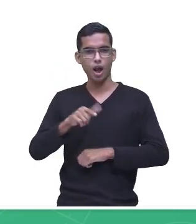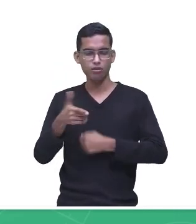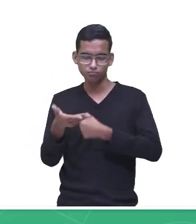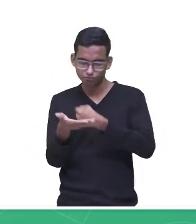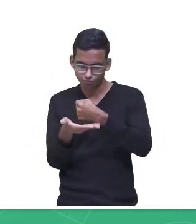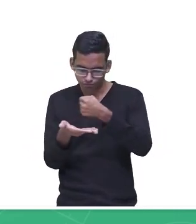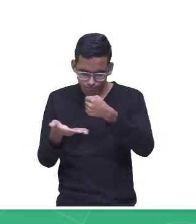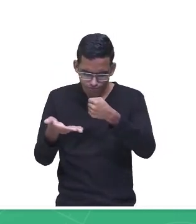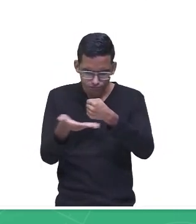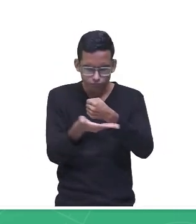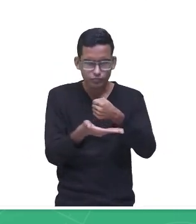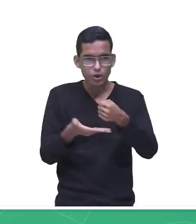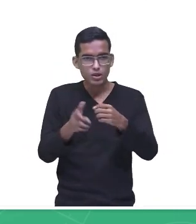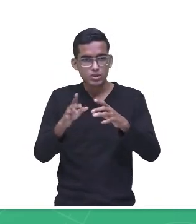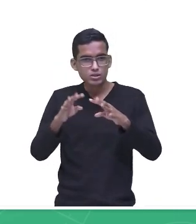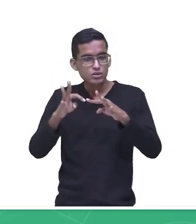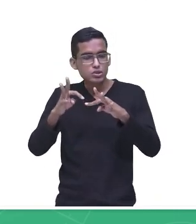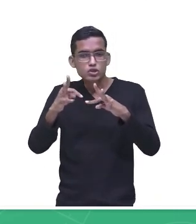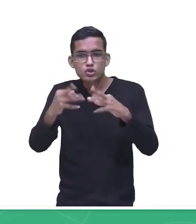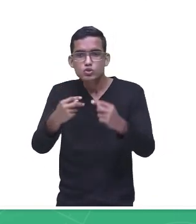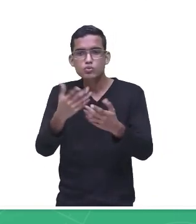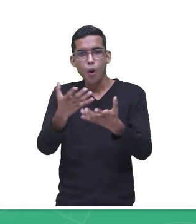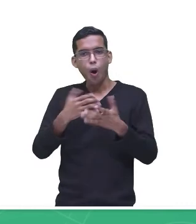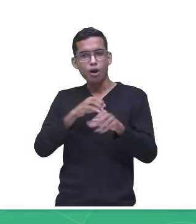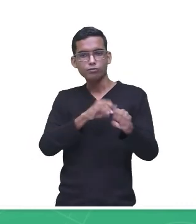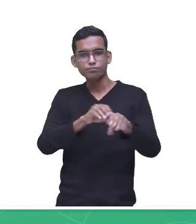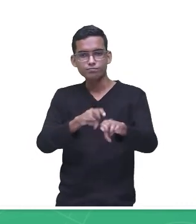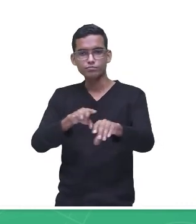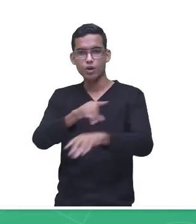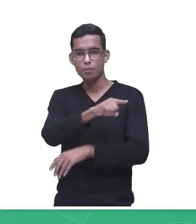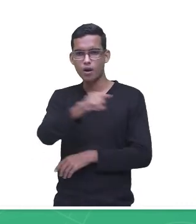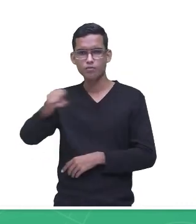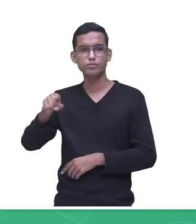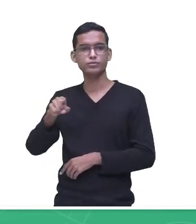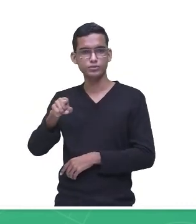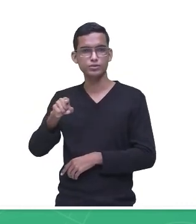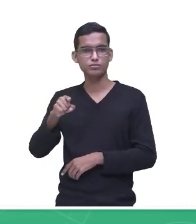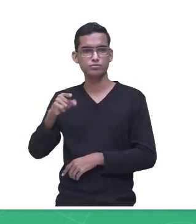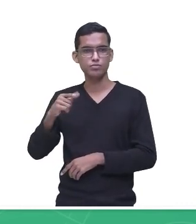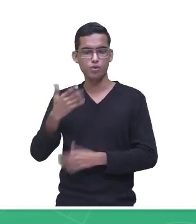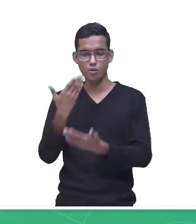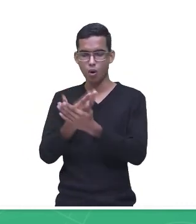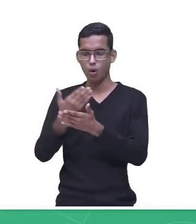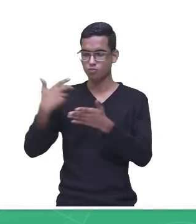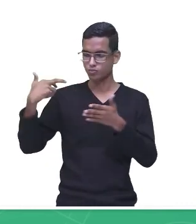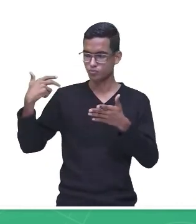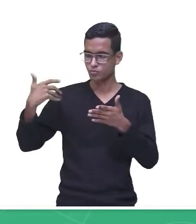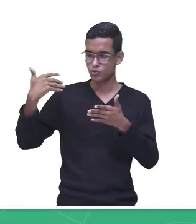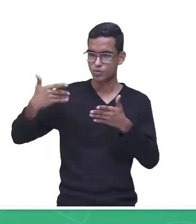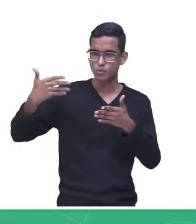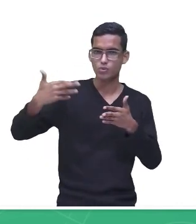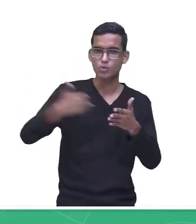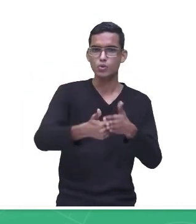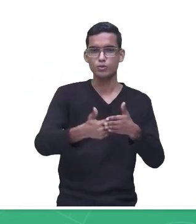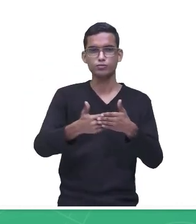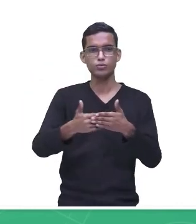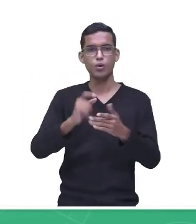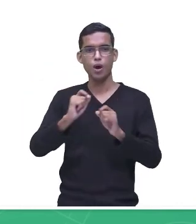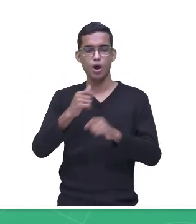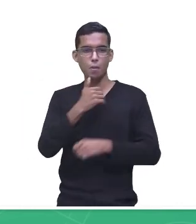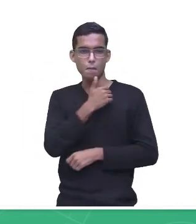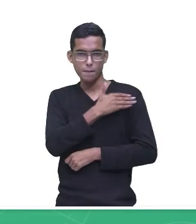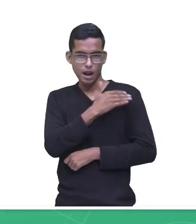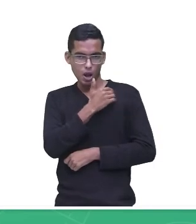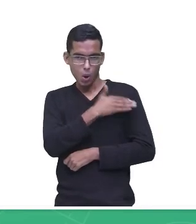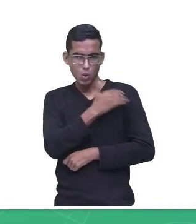tudo aquilo que eu estou tentando passar para vocês ao longo das nossas aulas. Romper com o preconceito. Olha só a ideia